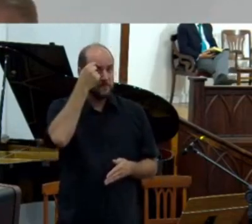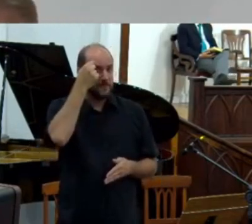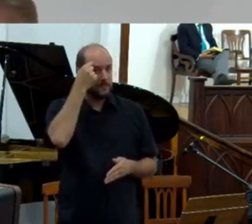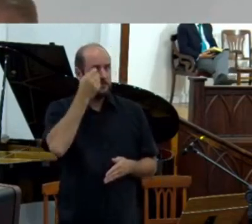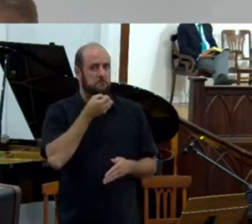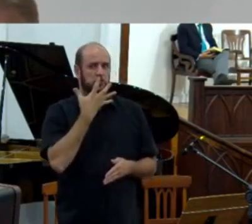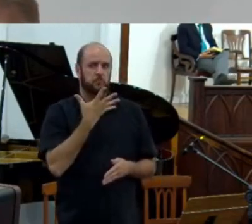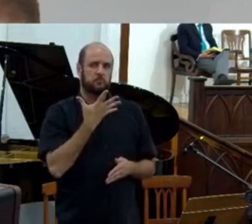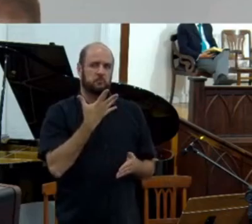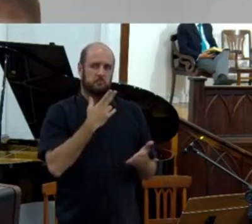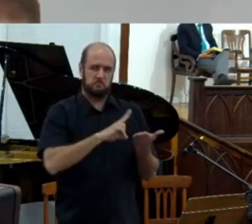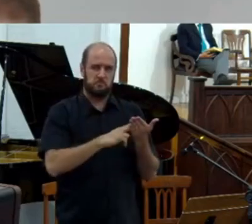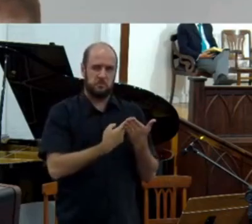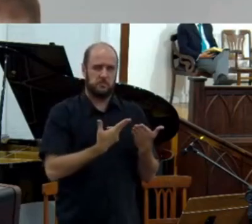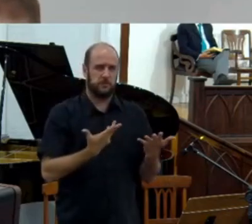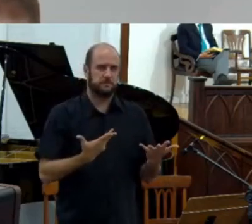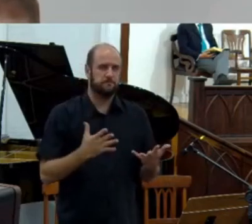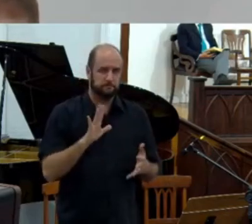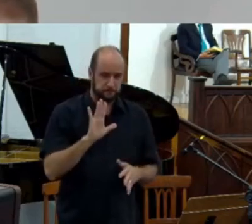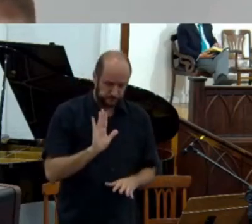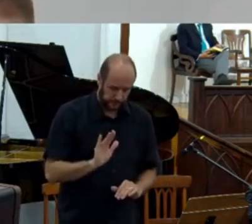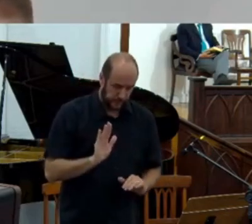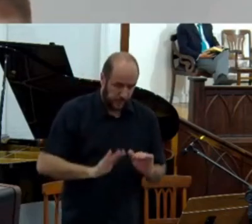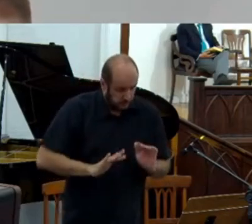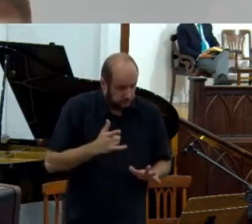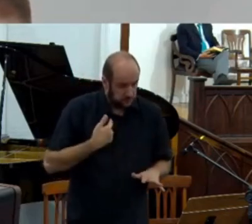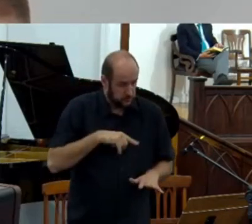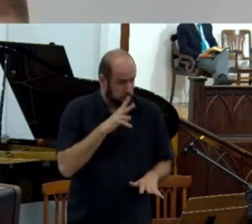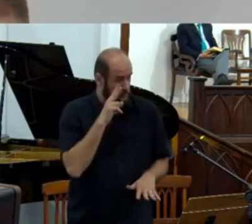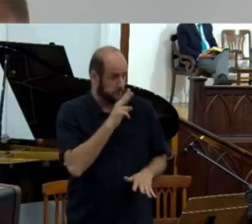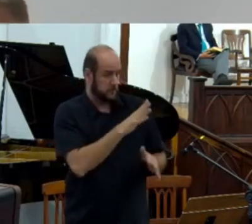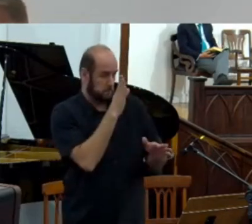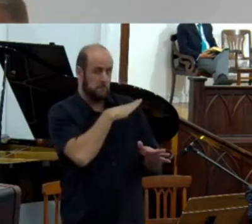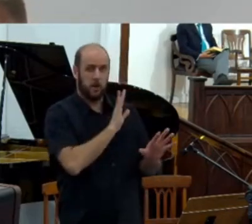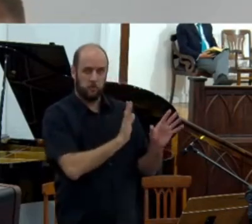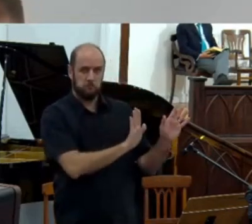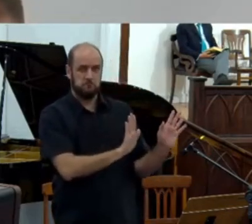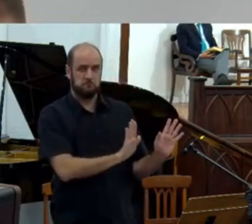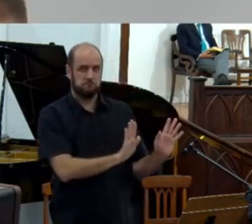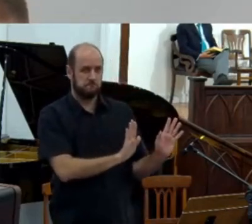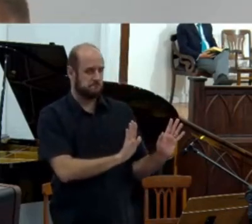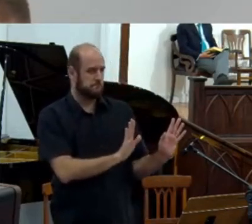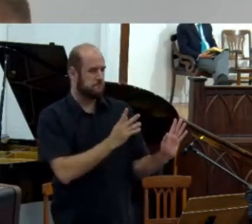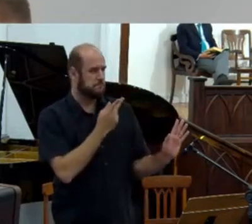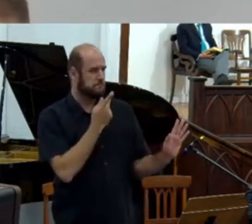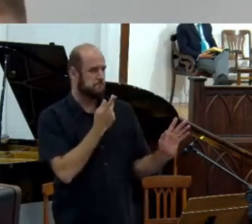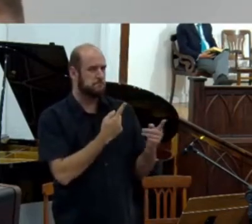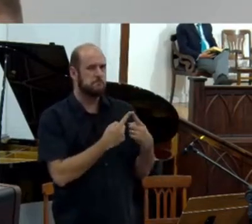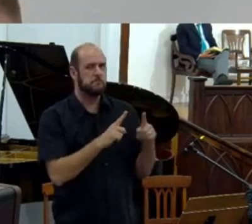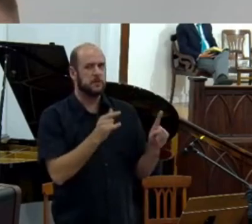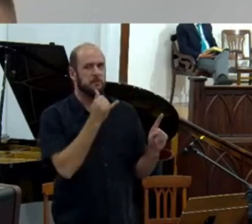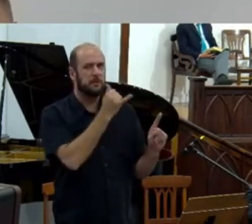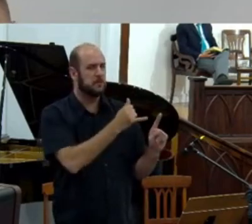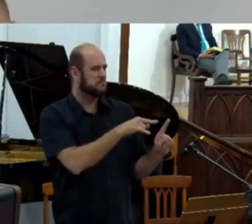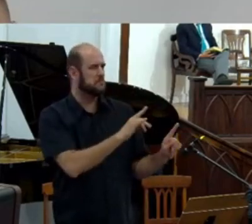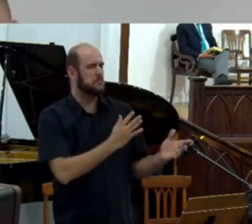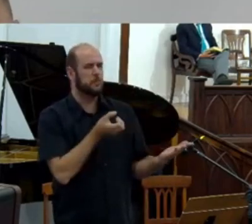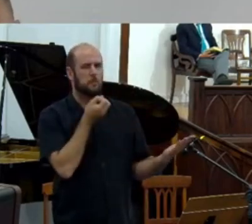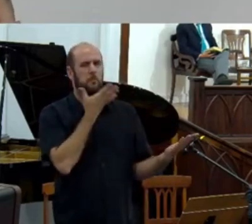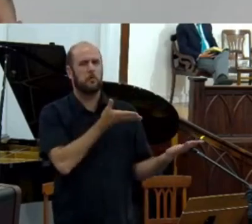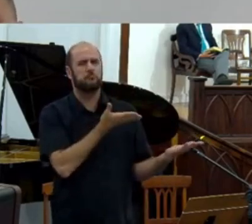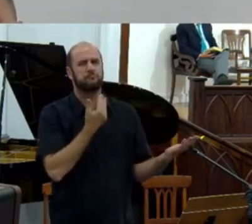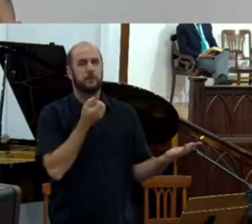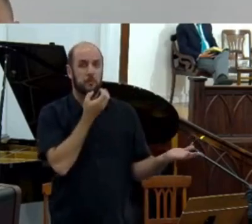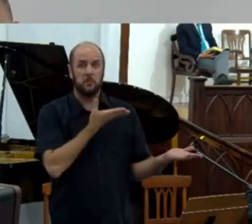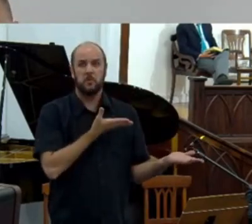bem. Muitas vezes nós enxergamos coisas más, mas nós dizemos, é boa.